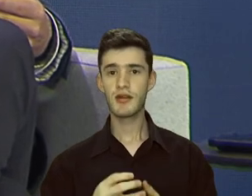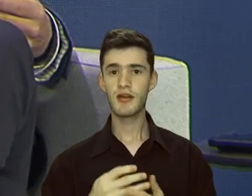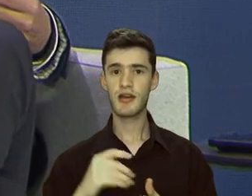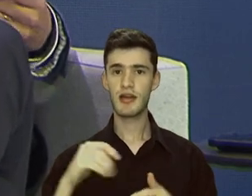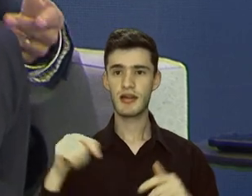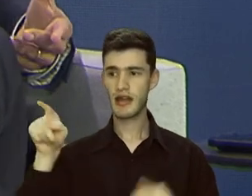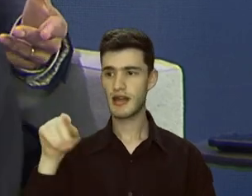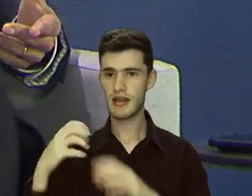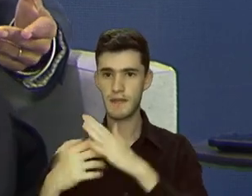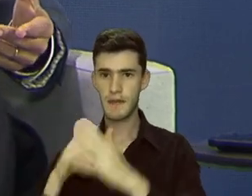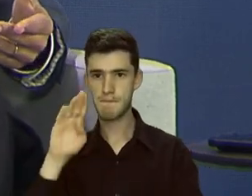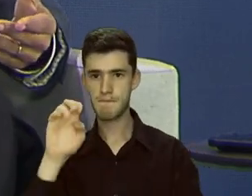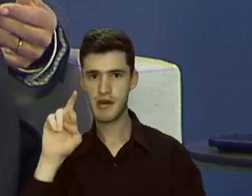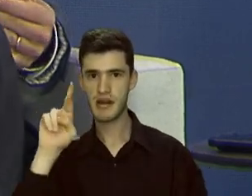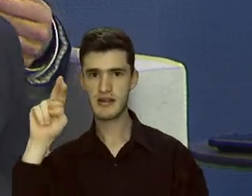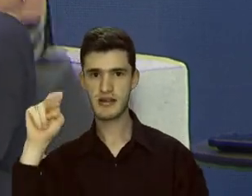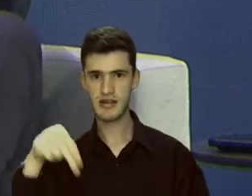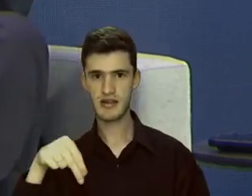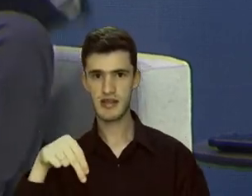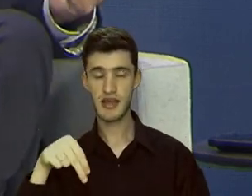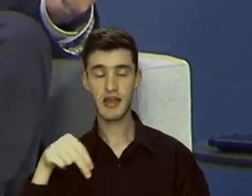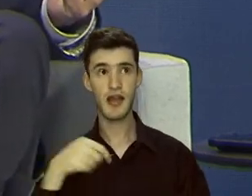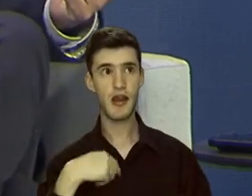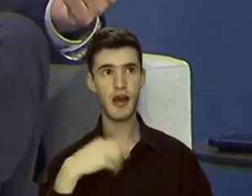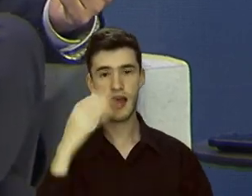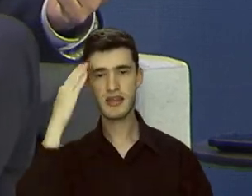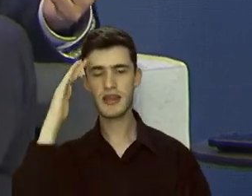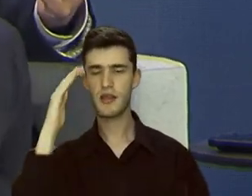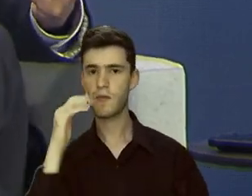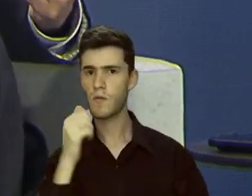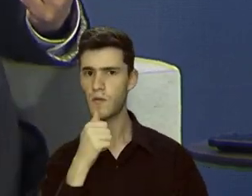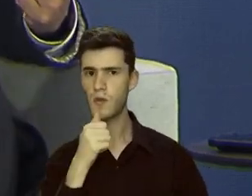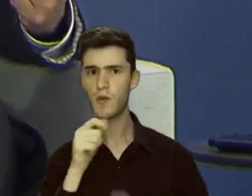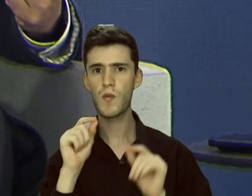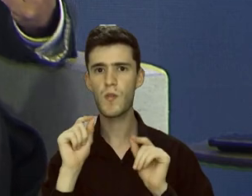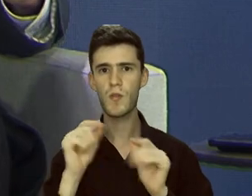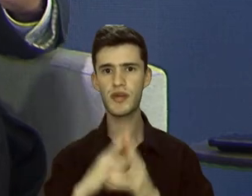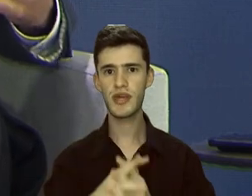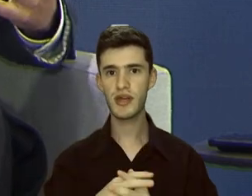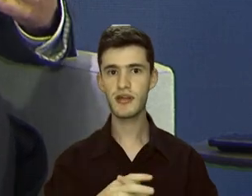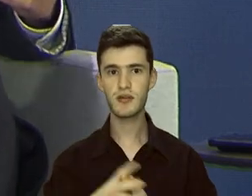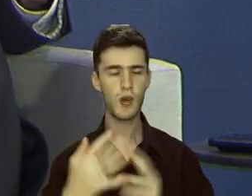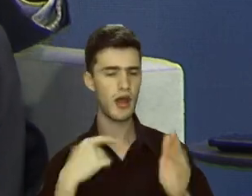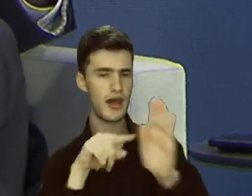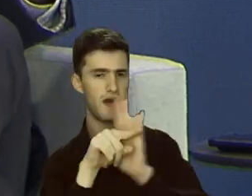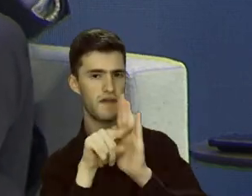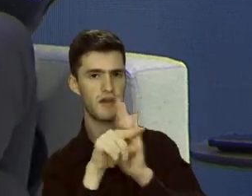e validar né e depois de treinar porque hoje